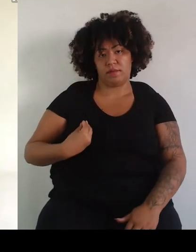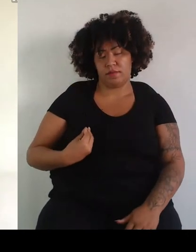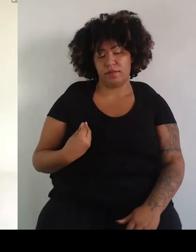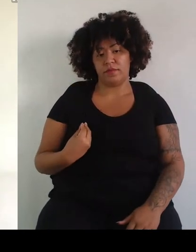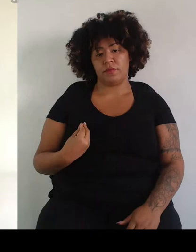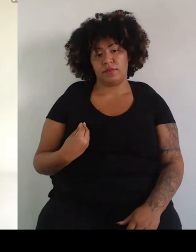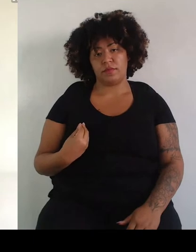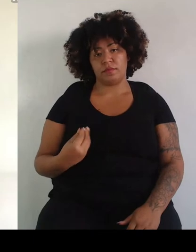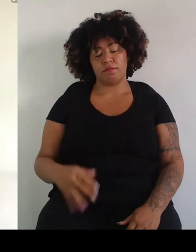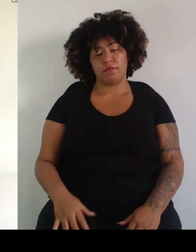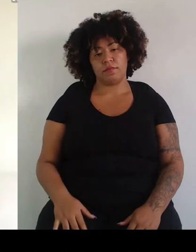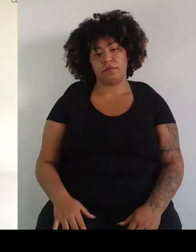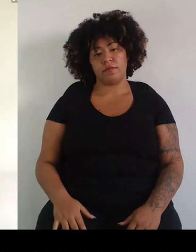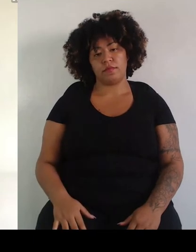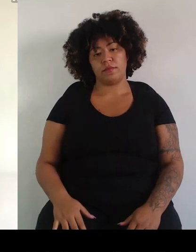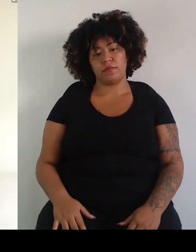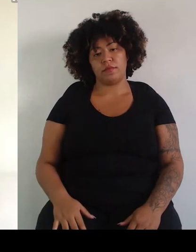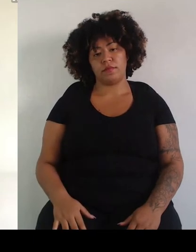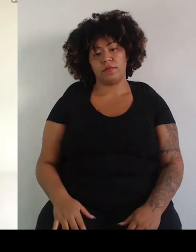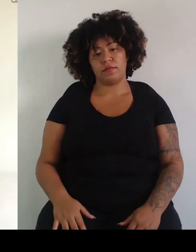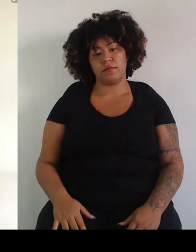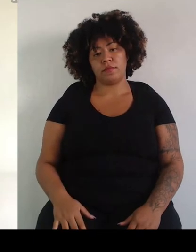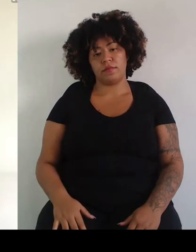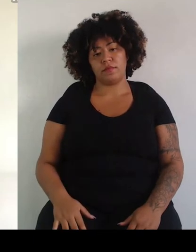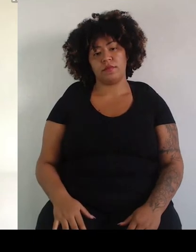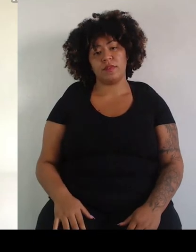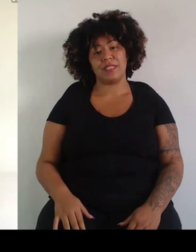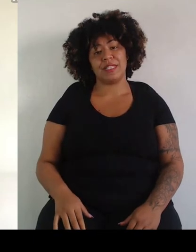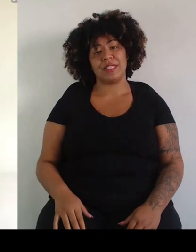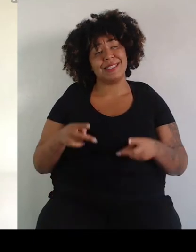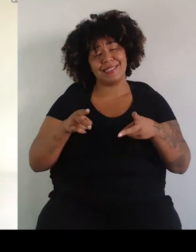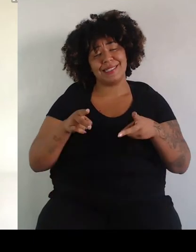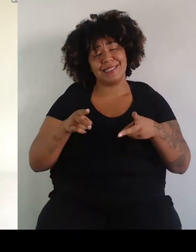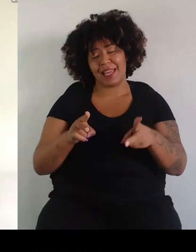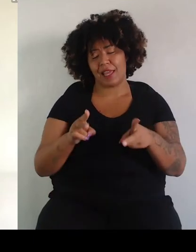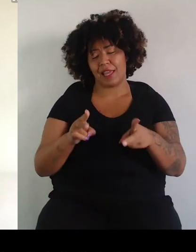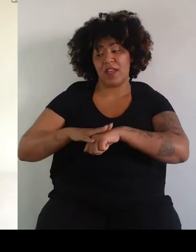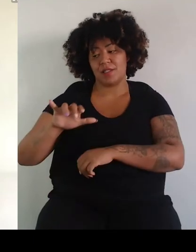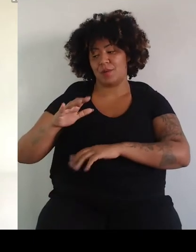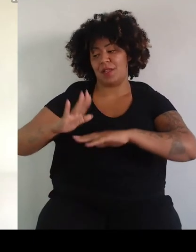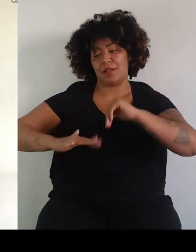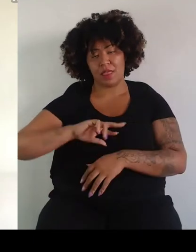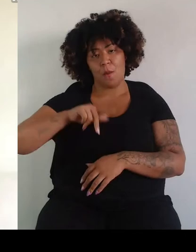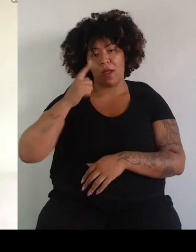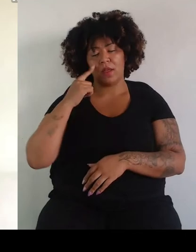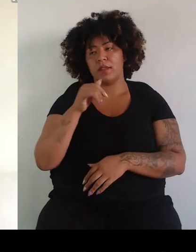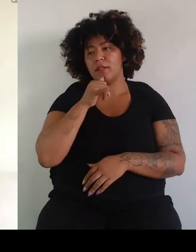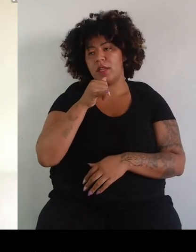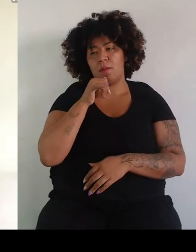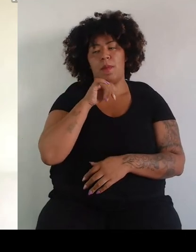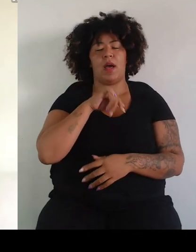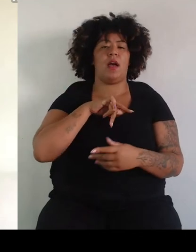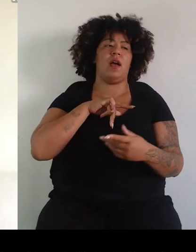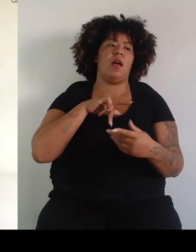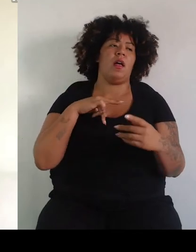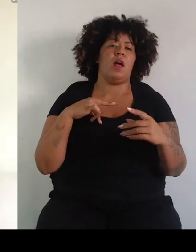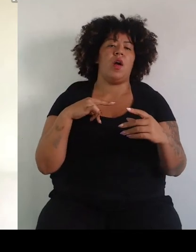e bacon sempre pois isso ele não veio para enfeitar o mundo